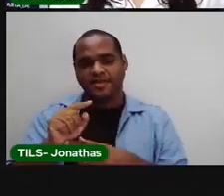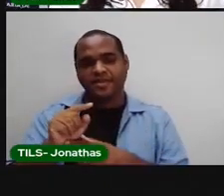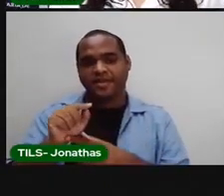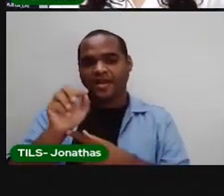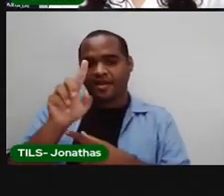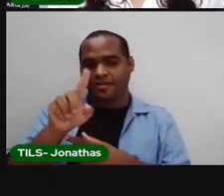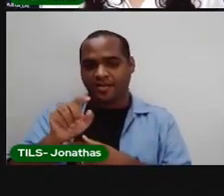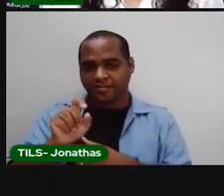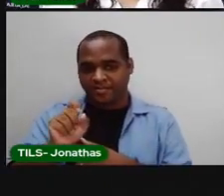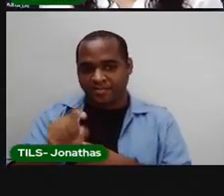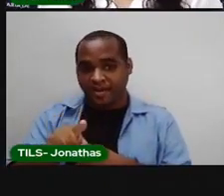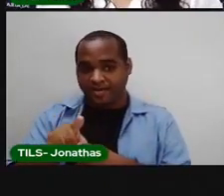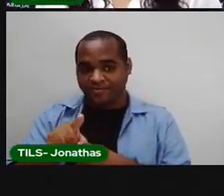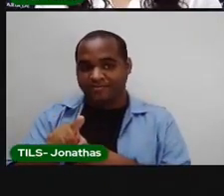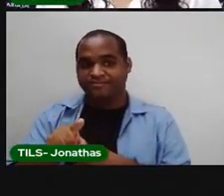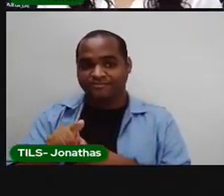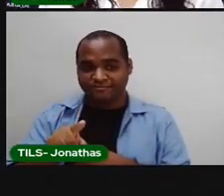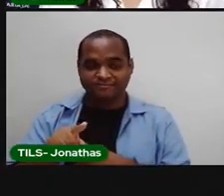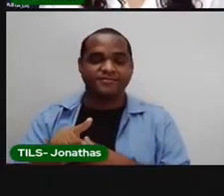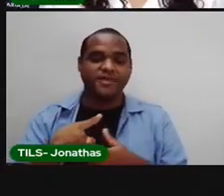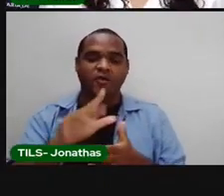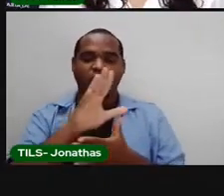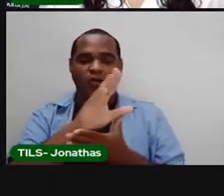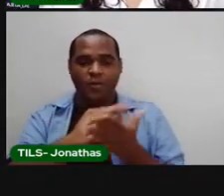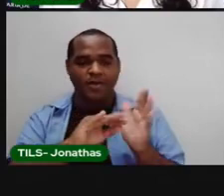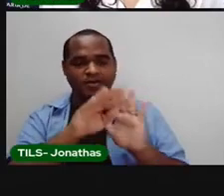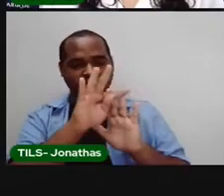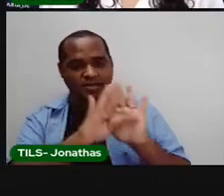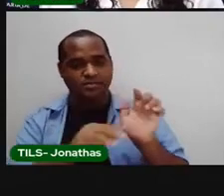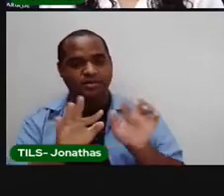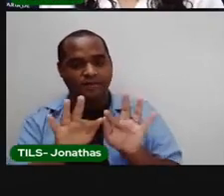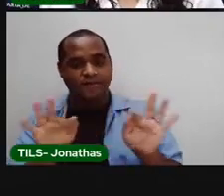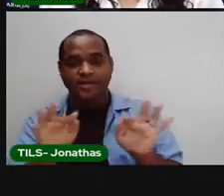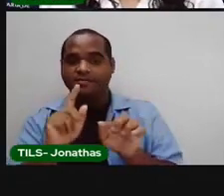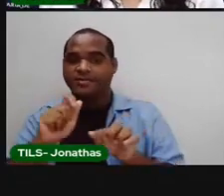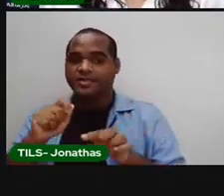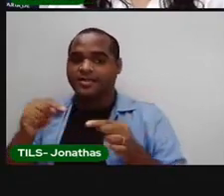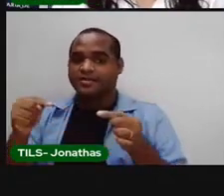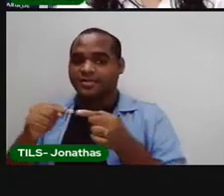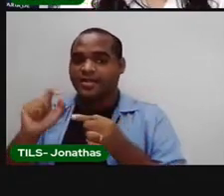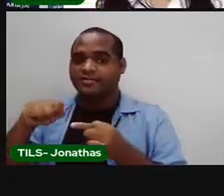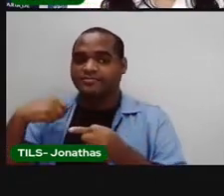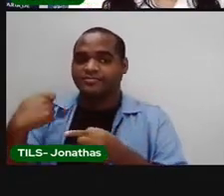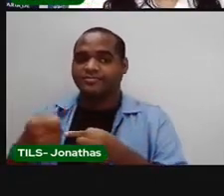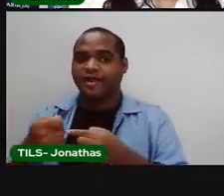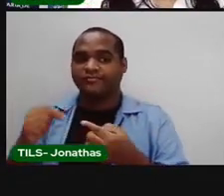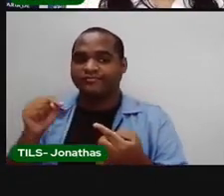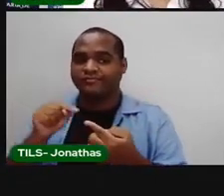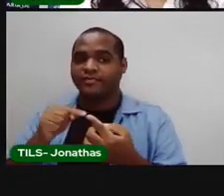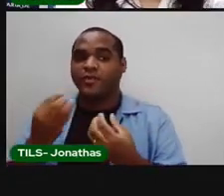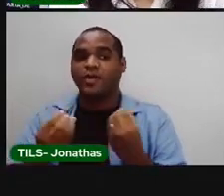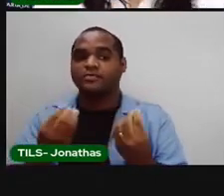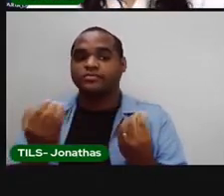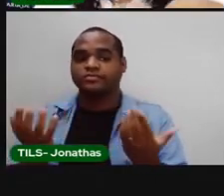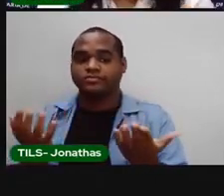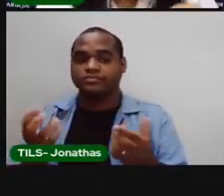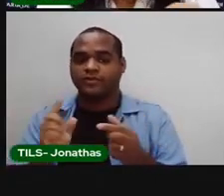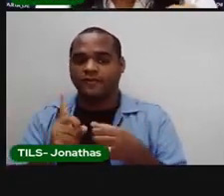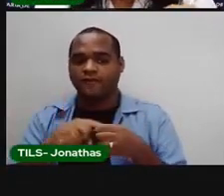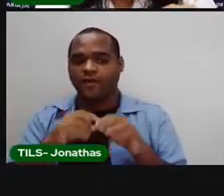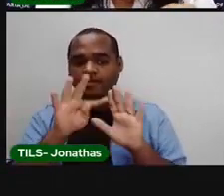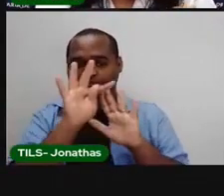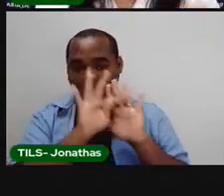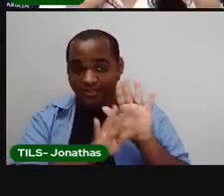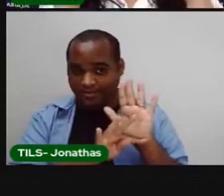de exclamação. Copie do texto a frase que tem esse sinal. Você volta